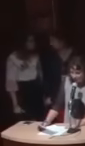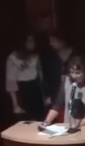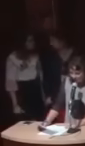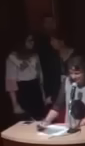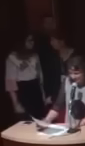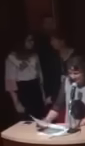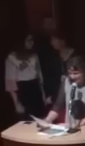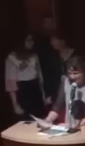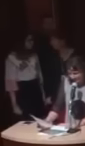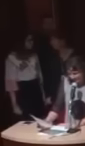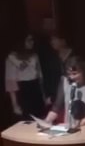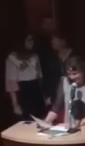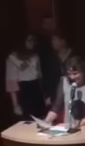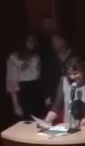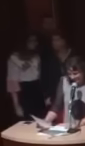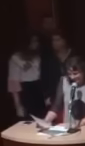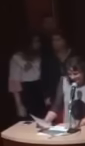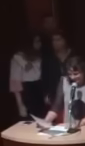deputado Celso Pancera,